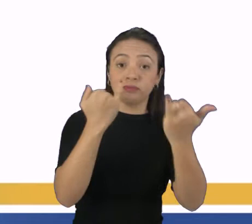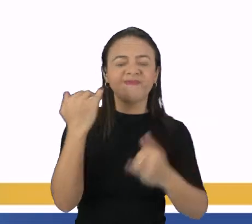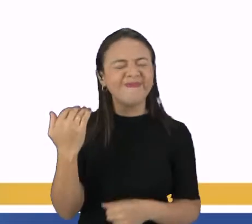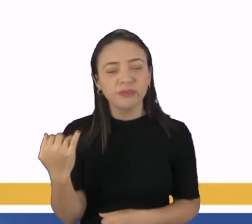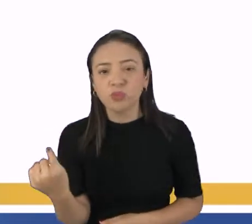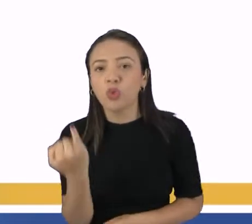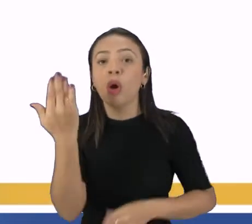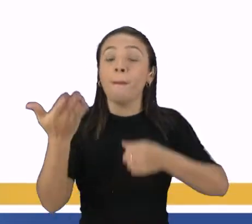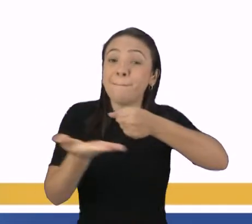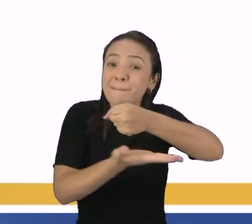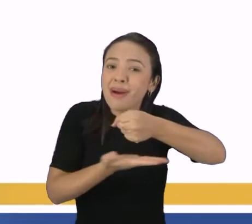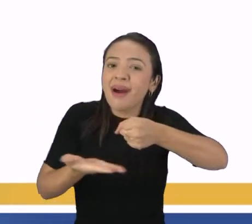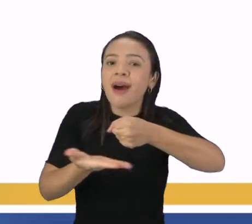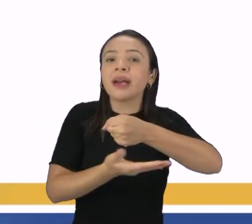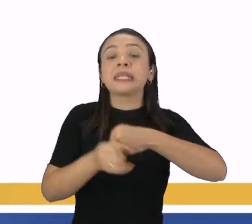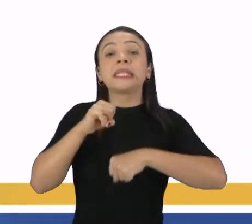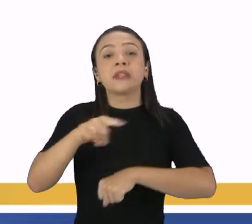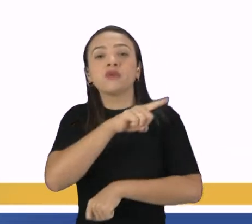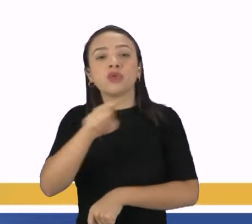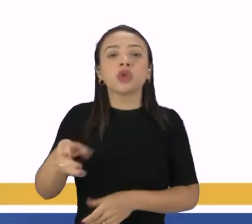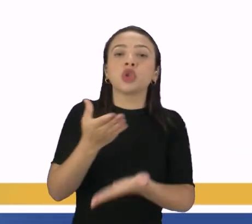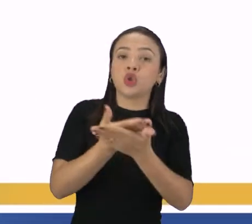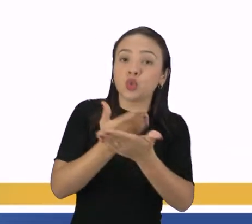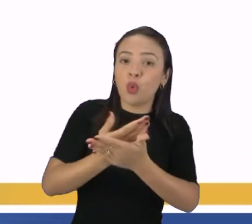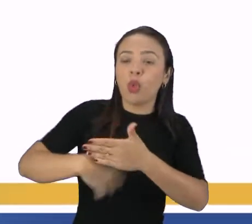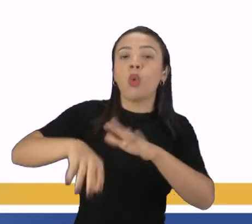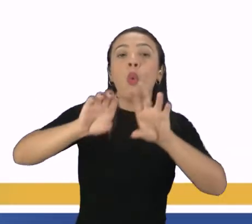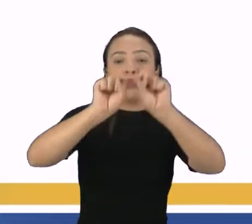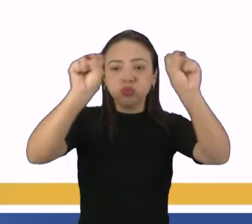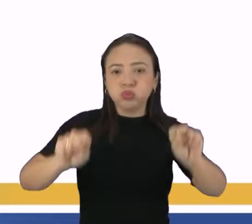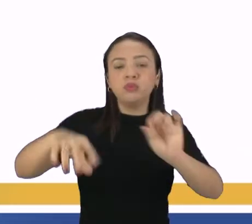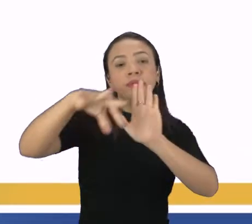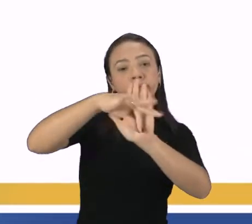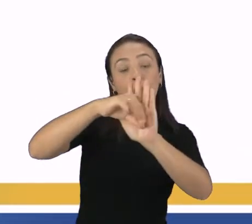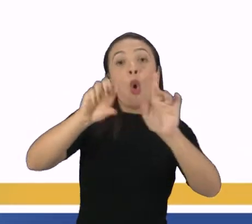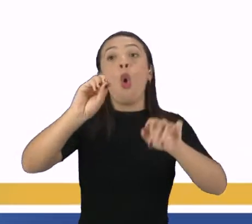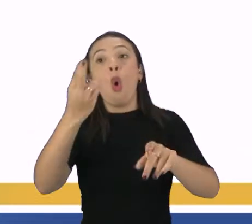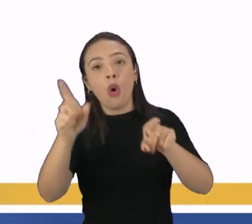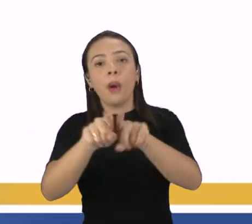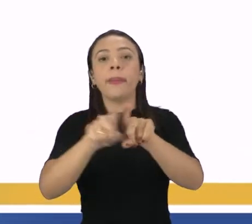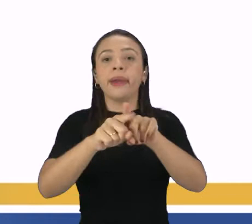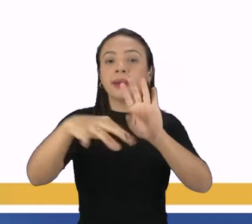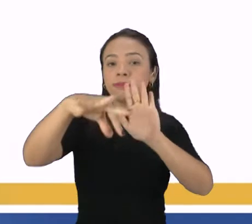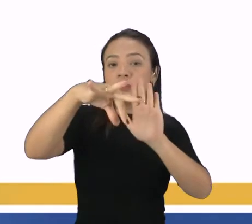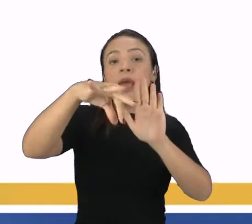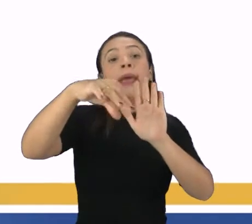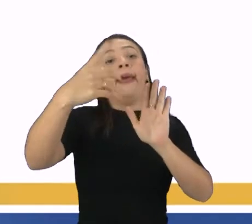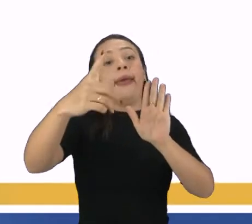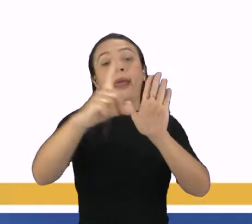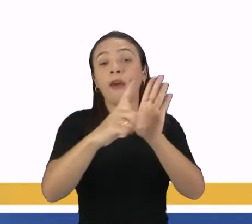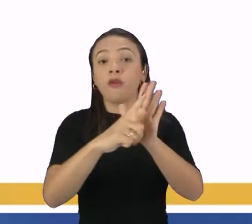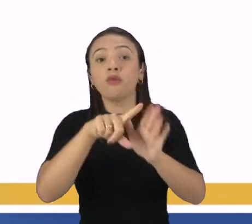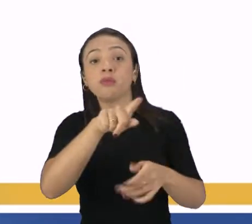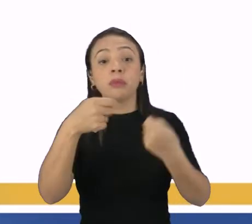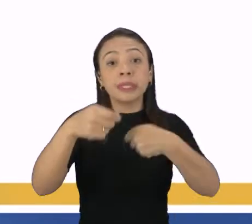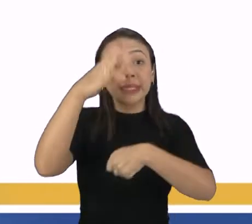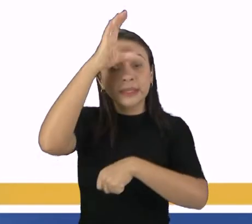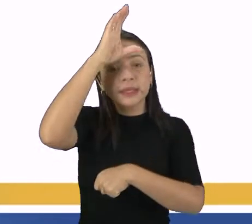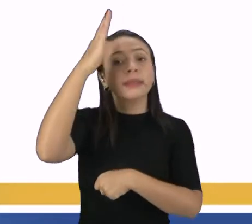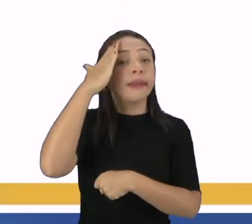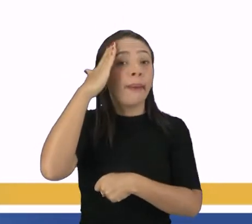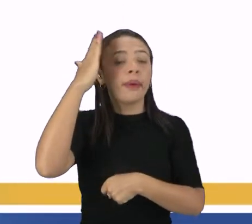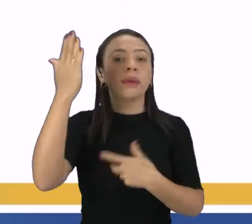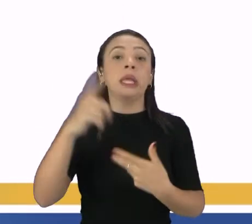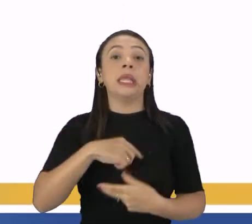tá? Que se você está estudando o sistema reprodutor feminino ou masculino, você tem que saber quais são os órgãos internos, tá? Ambos os sistemas,